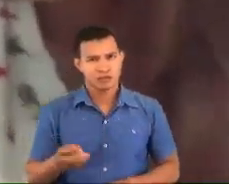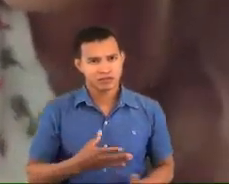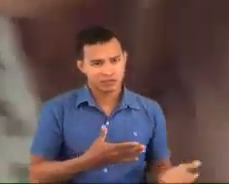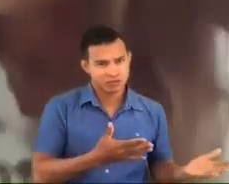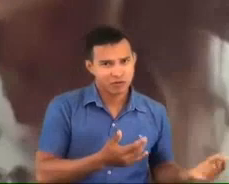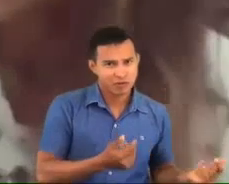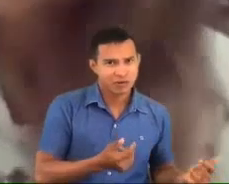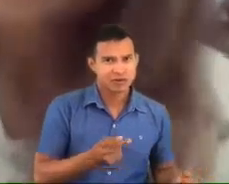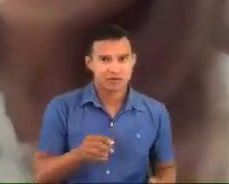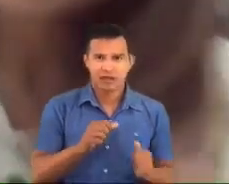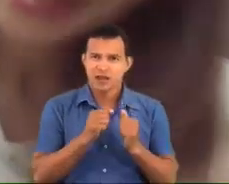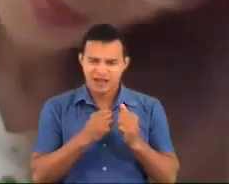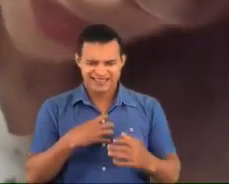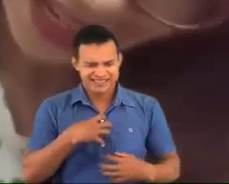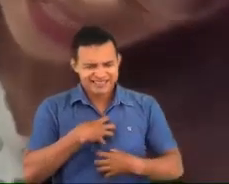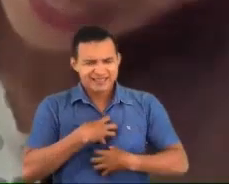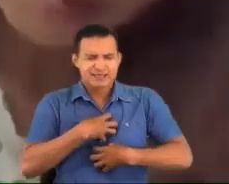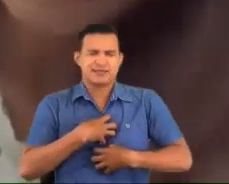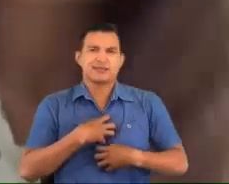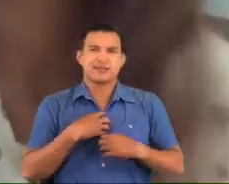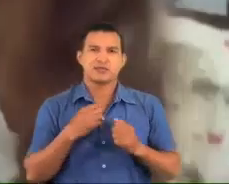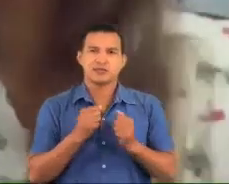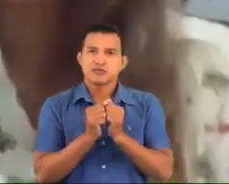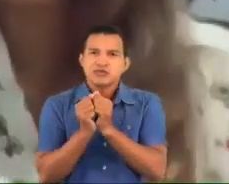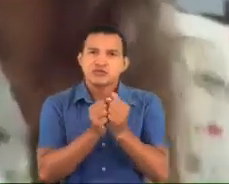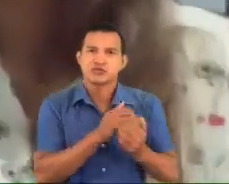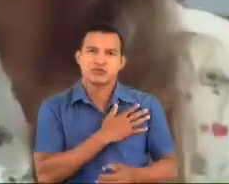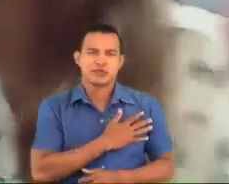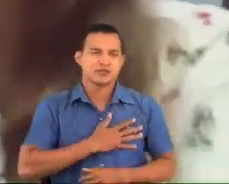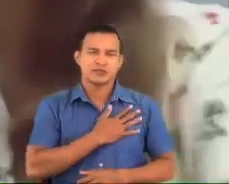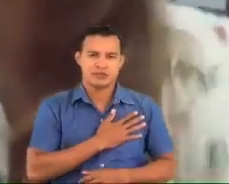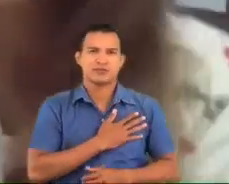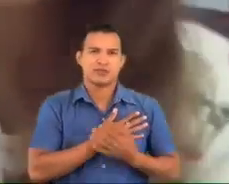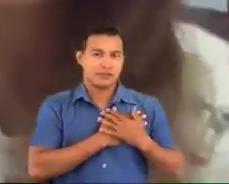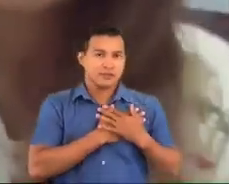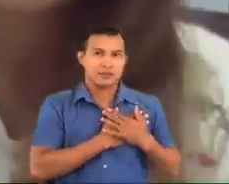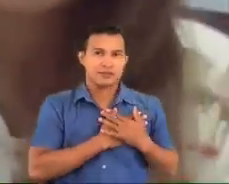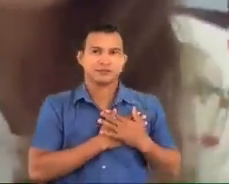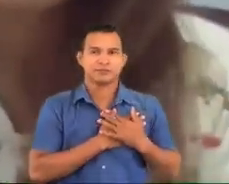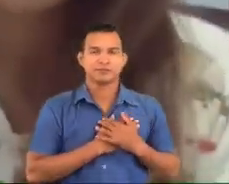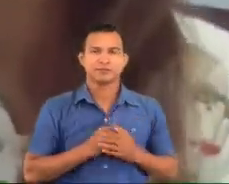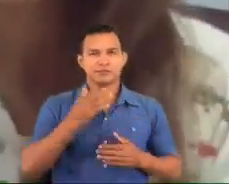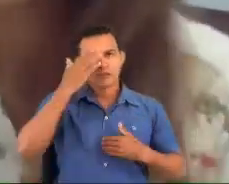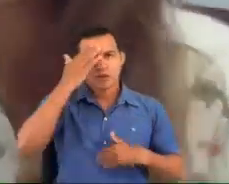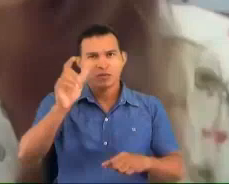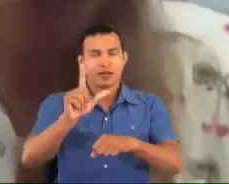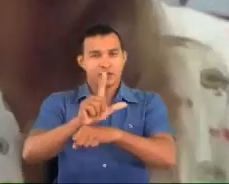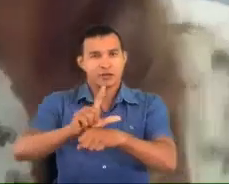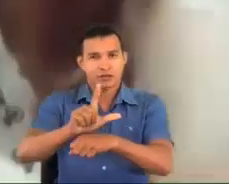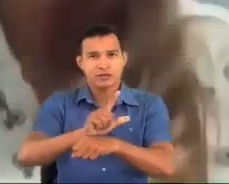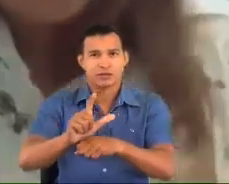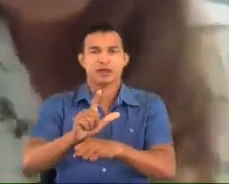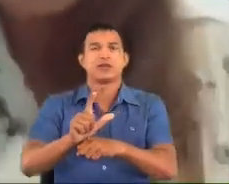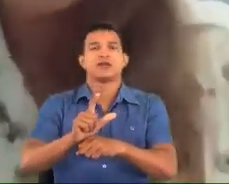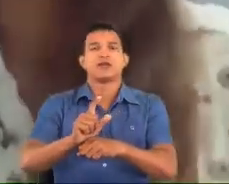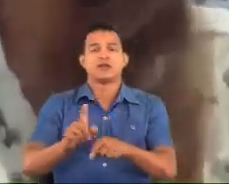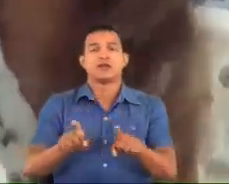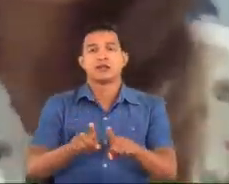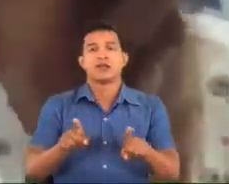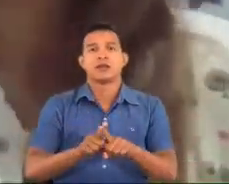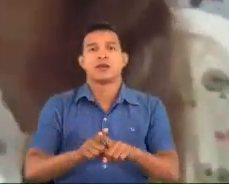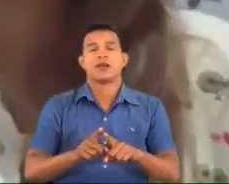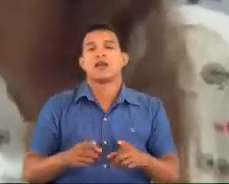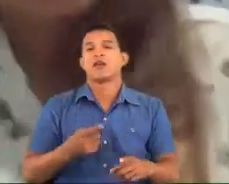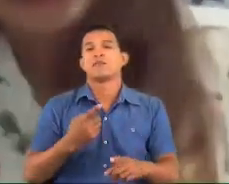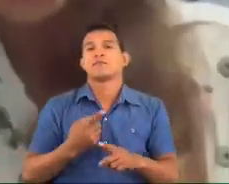e essa conexão. Por isso nós queremos agradecer muito também ao Nova Jovem e aos nossos líderes que têm se empenhado tanto e nos prepararam para